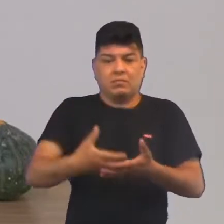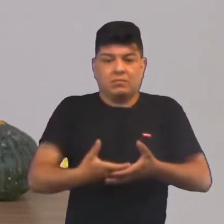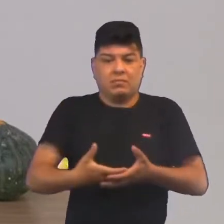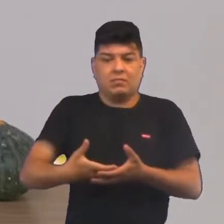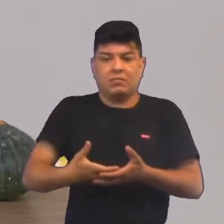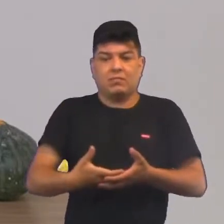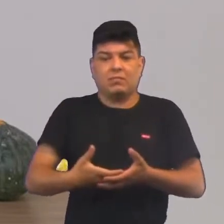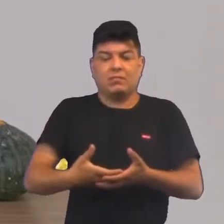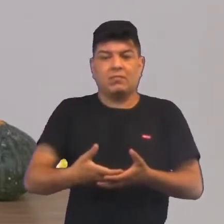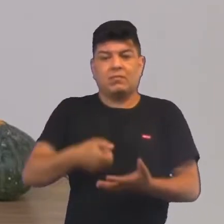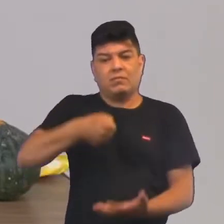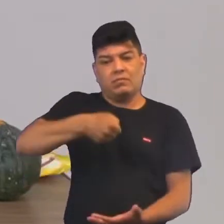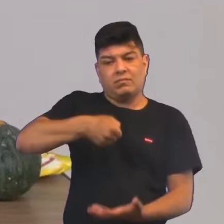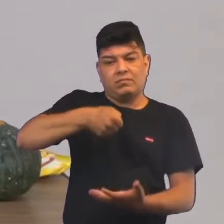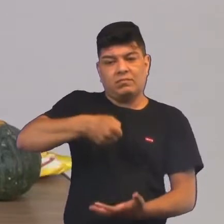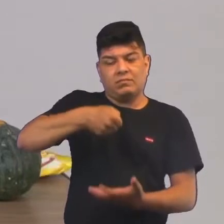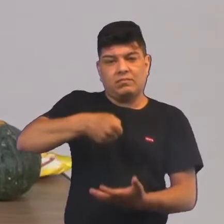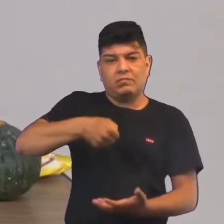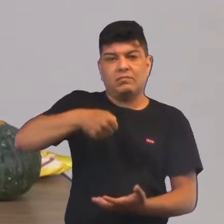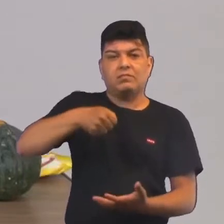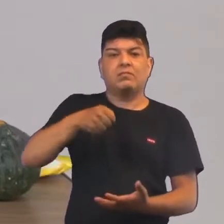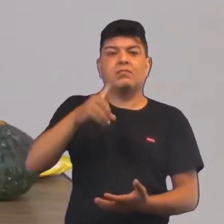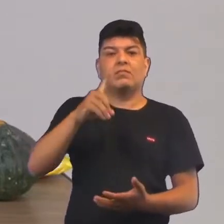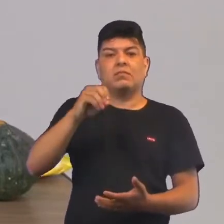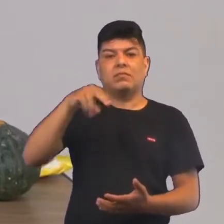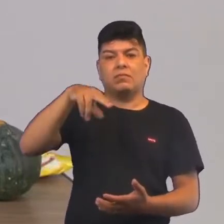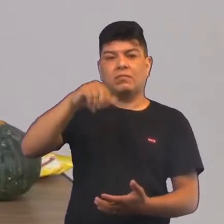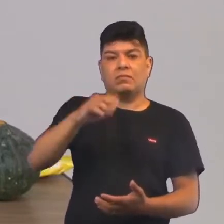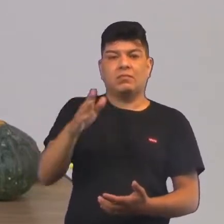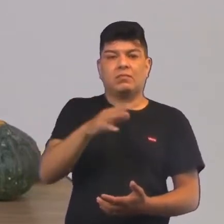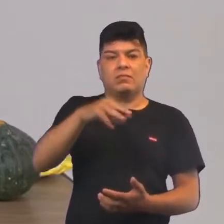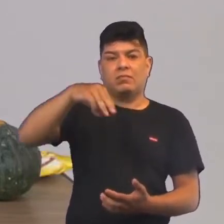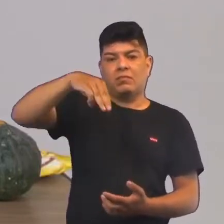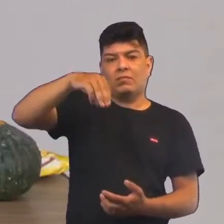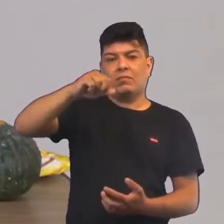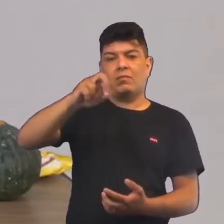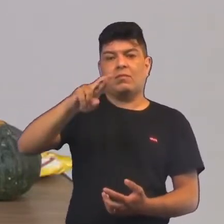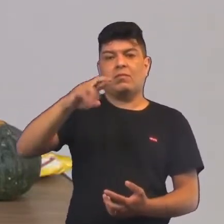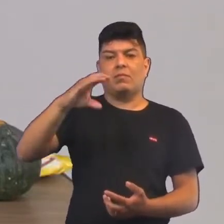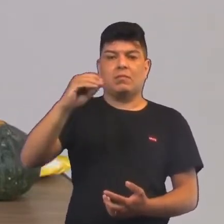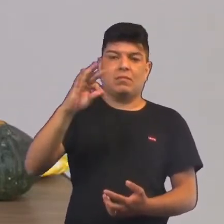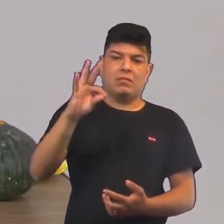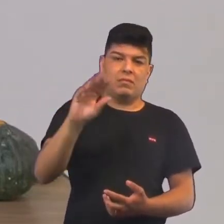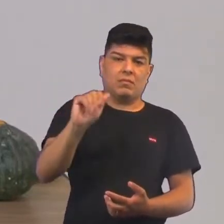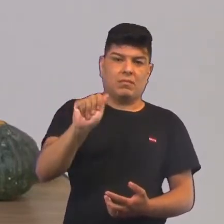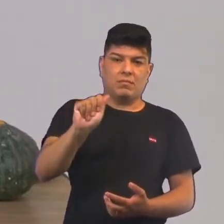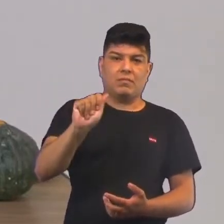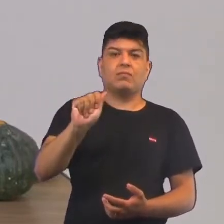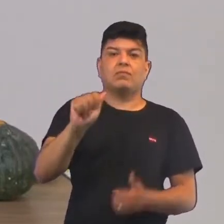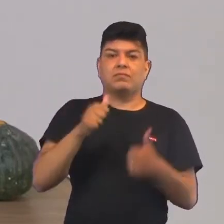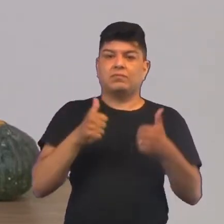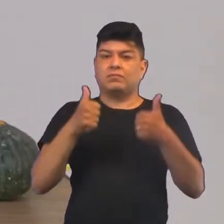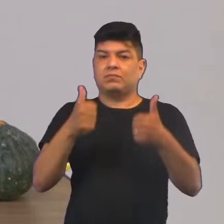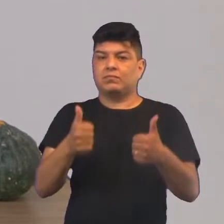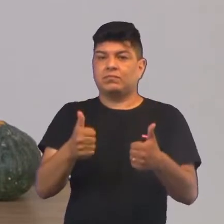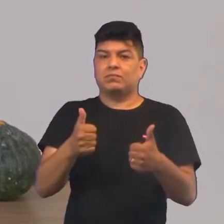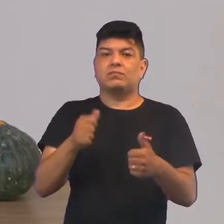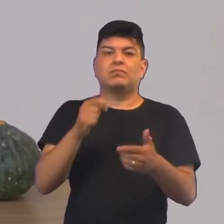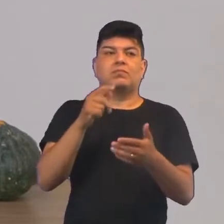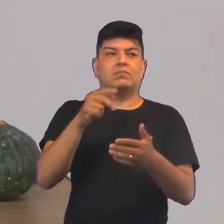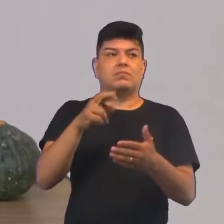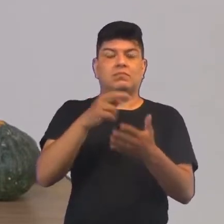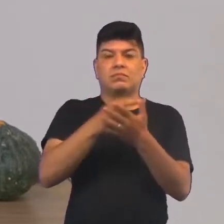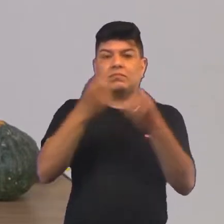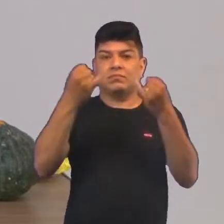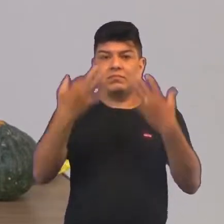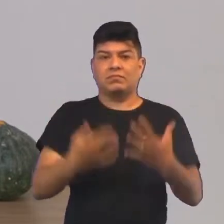já conhece essa história? Alguém já ouviu a cesta de Dona Maricota? Muito bem, crianças, hoje eu vou recontar